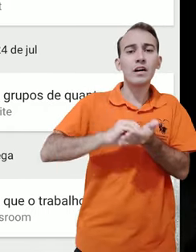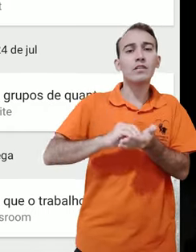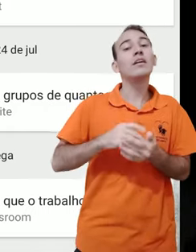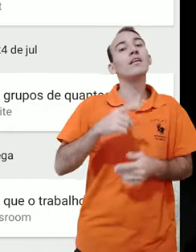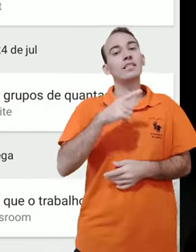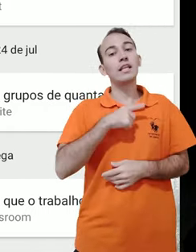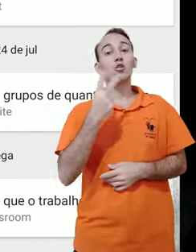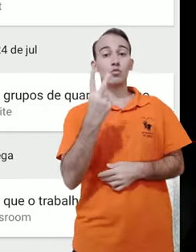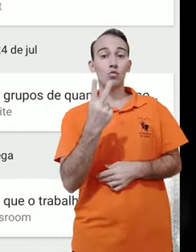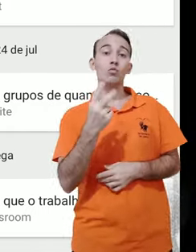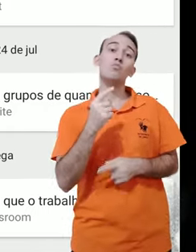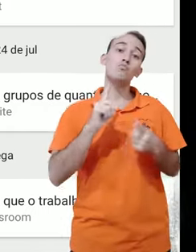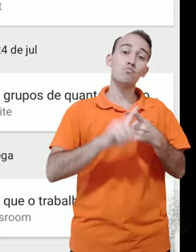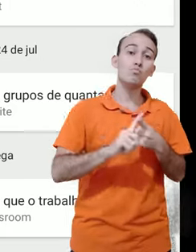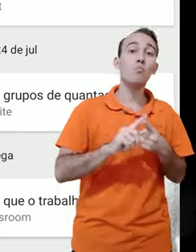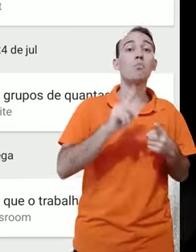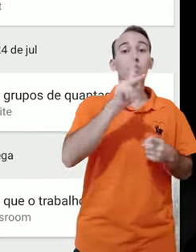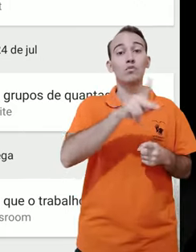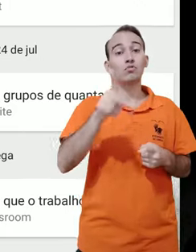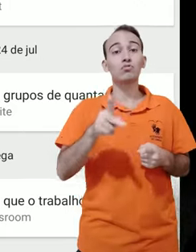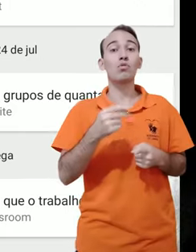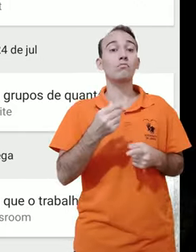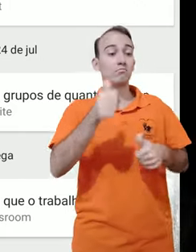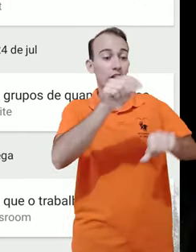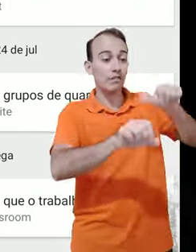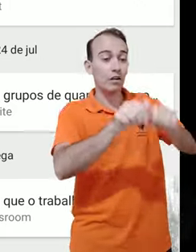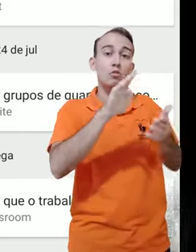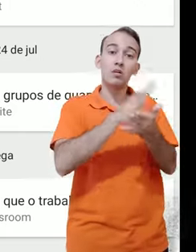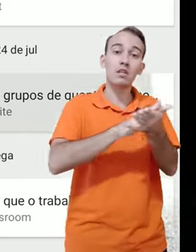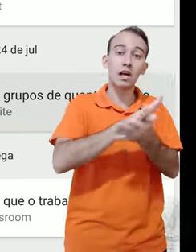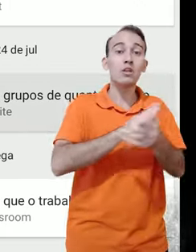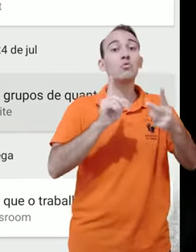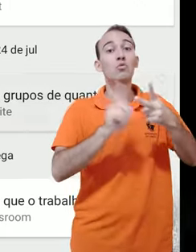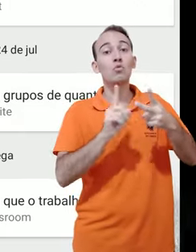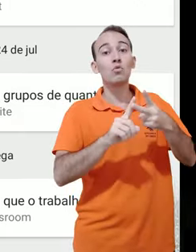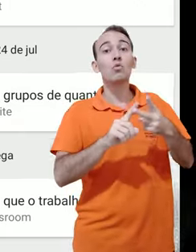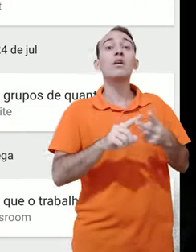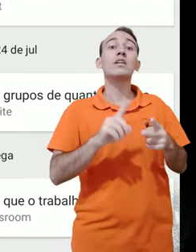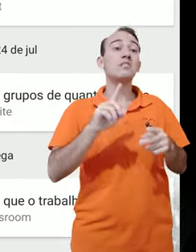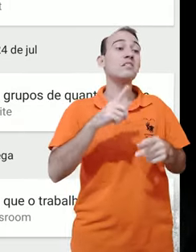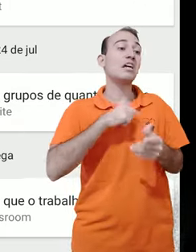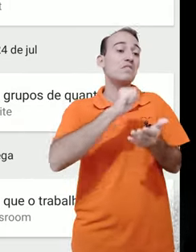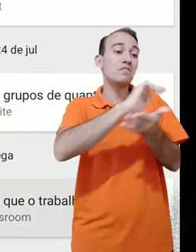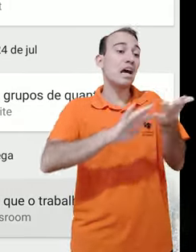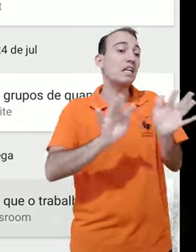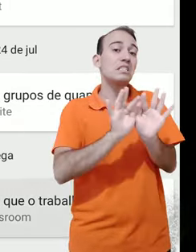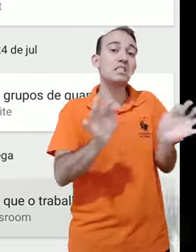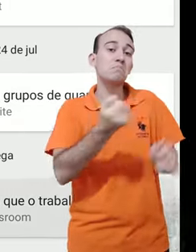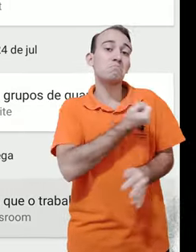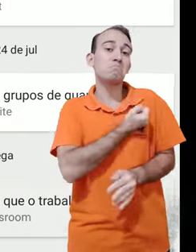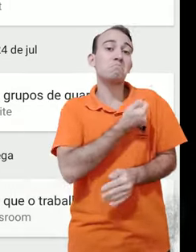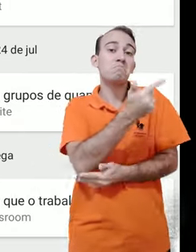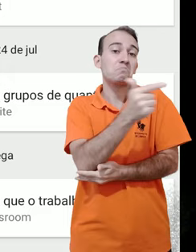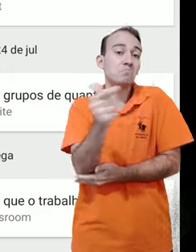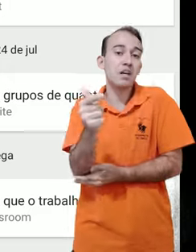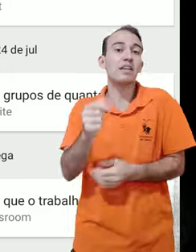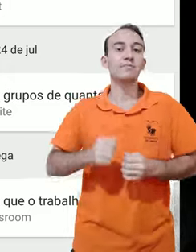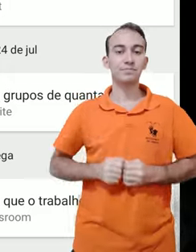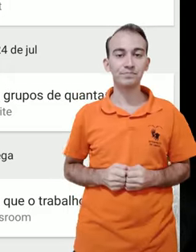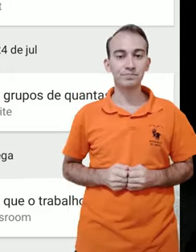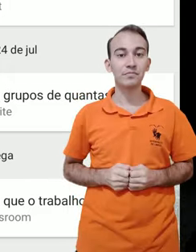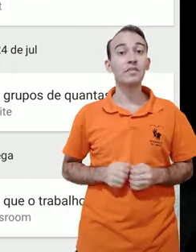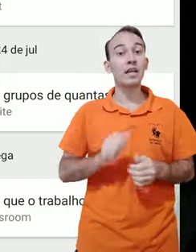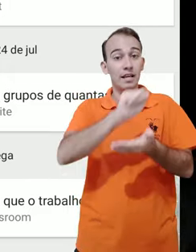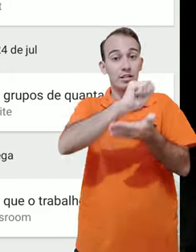as que estiverem sem nota se trata de atividades nova e ativas hoje atividades que ainda não foram devolvidas pelo seu professor